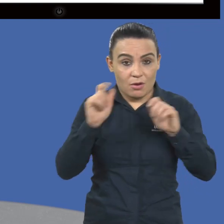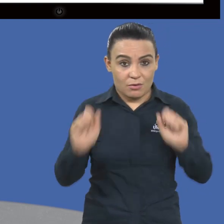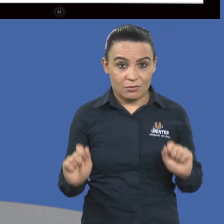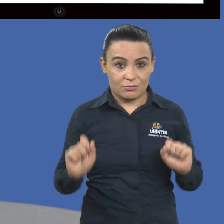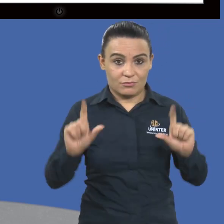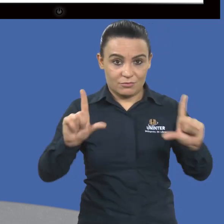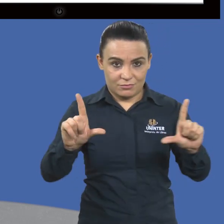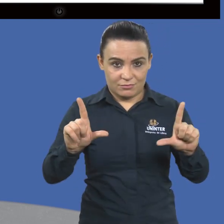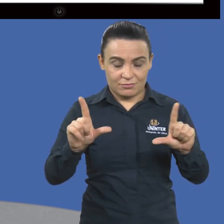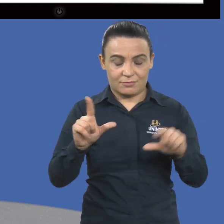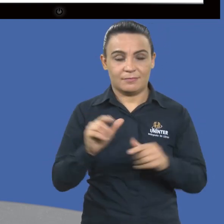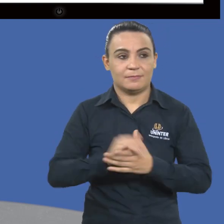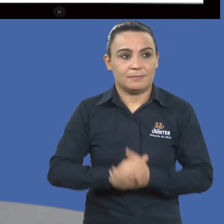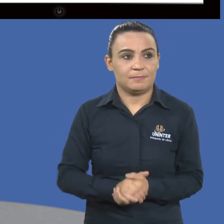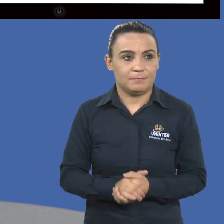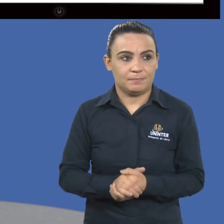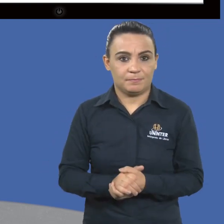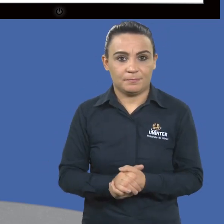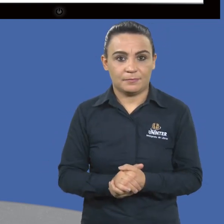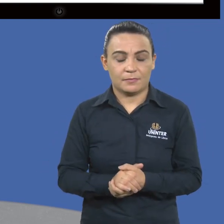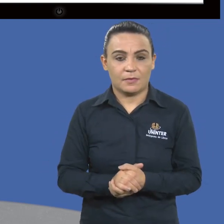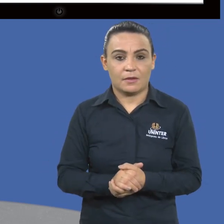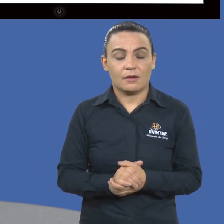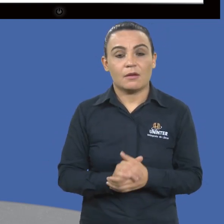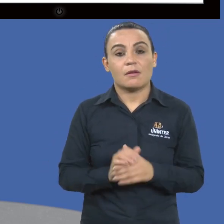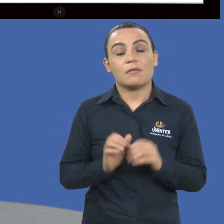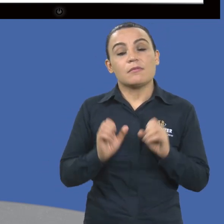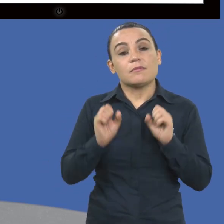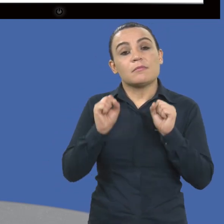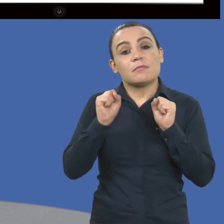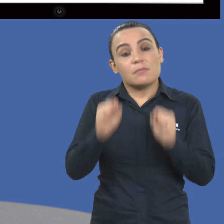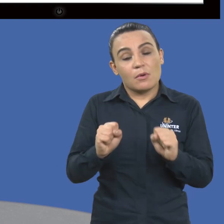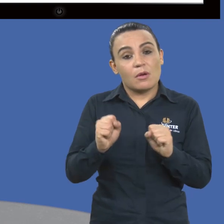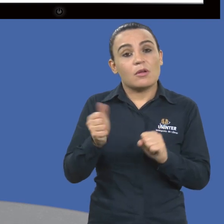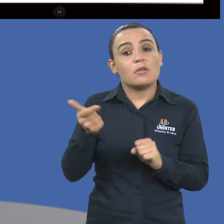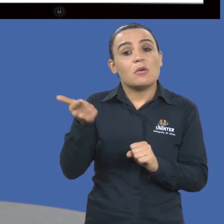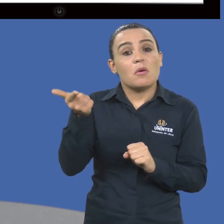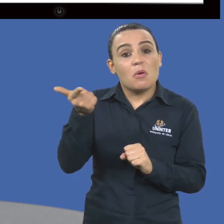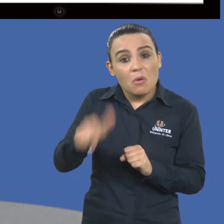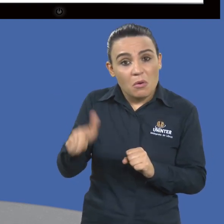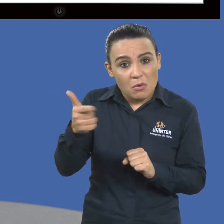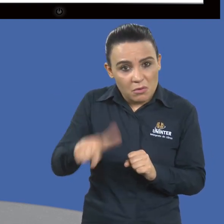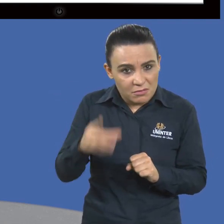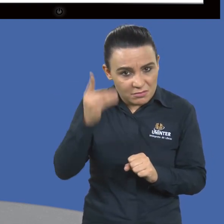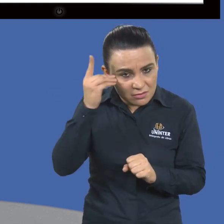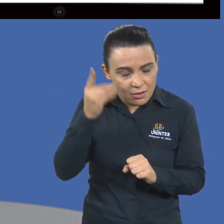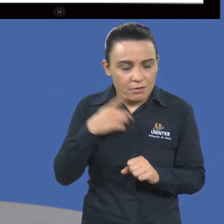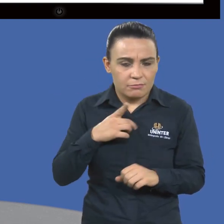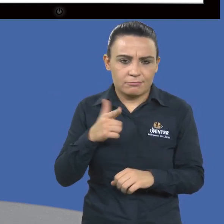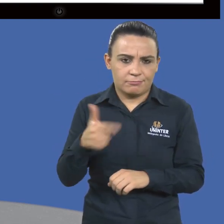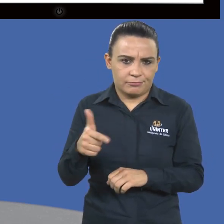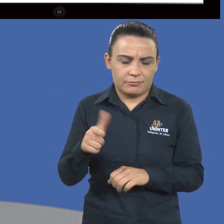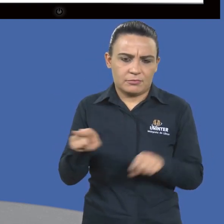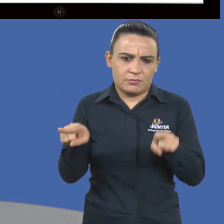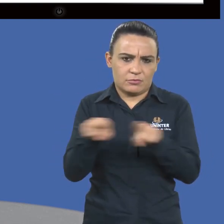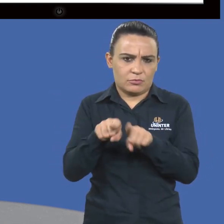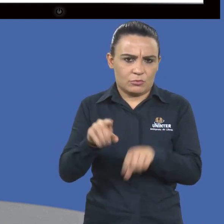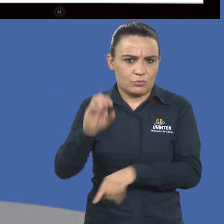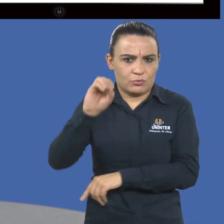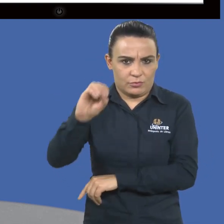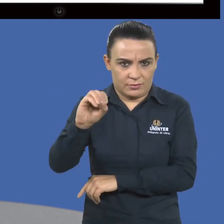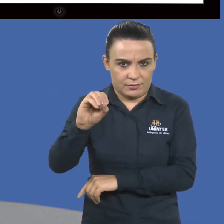que interessante o que está assinalado. Risco de recorrência não se conhece,